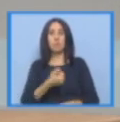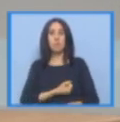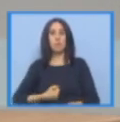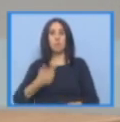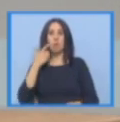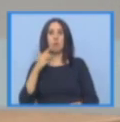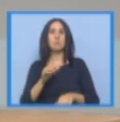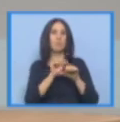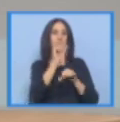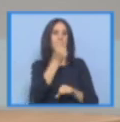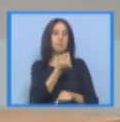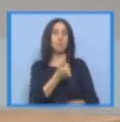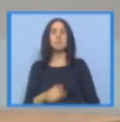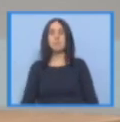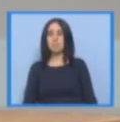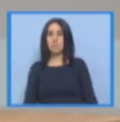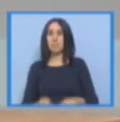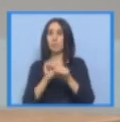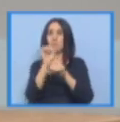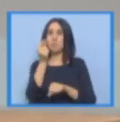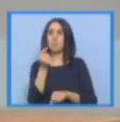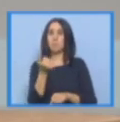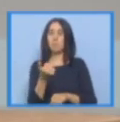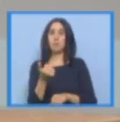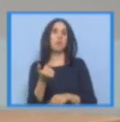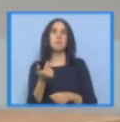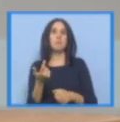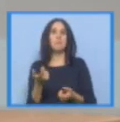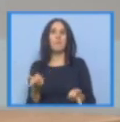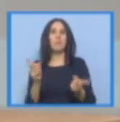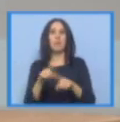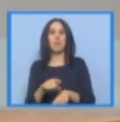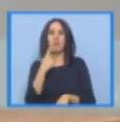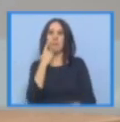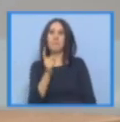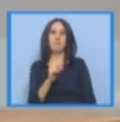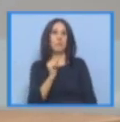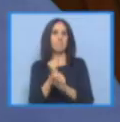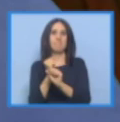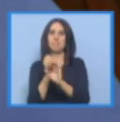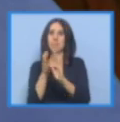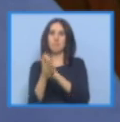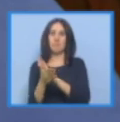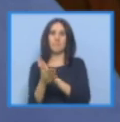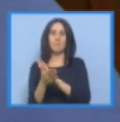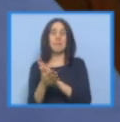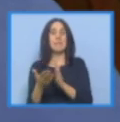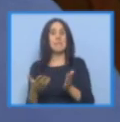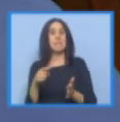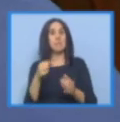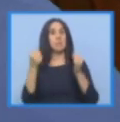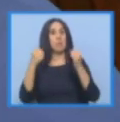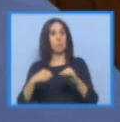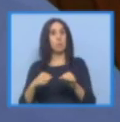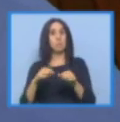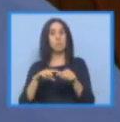baixa qualificação também. Com baixa qualificação, que parece já não conseguir voltar ao mercado de trabalho. E este acordo da